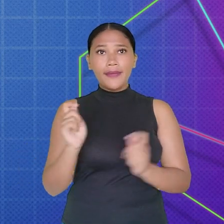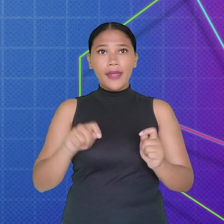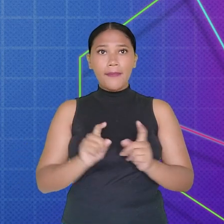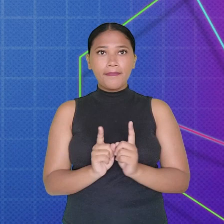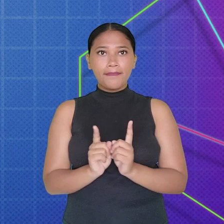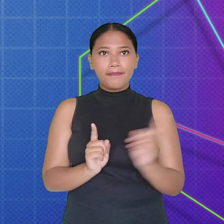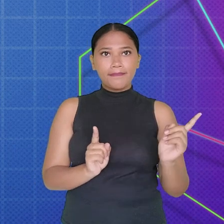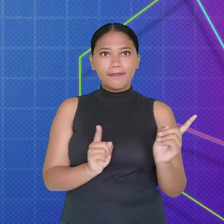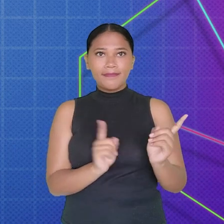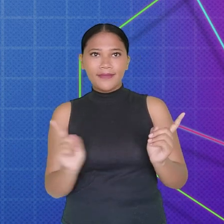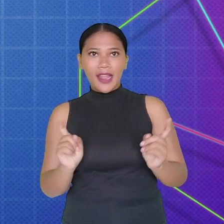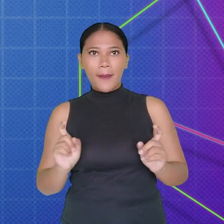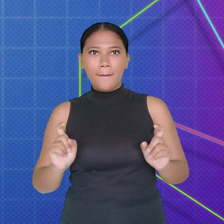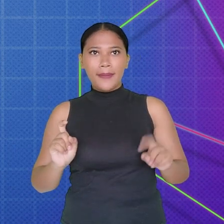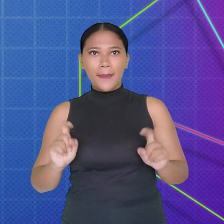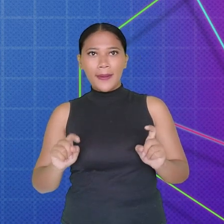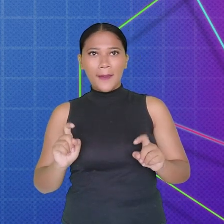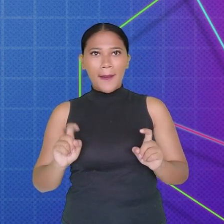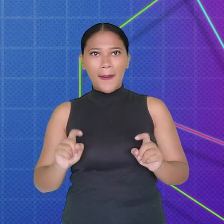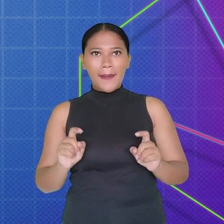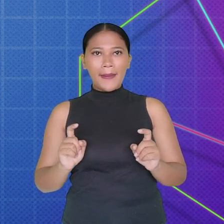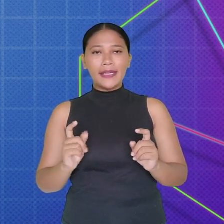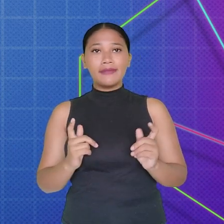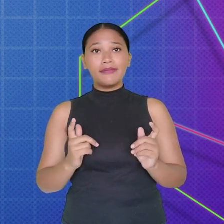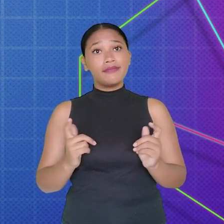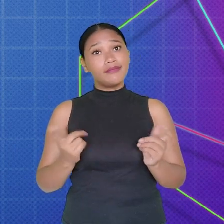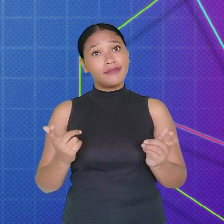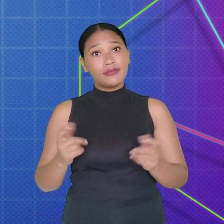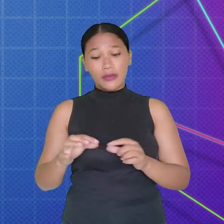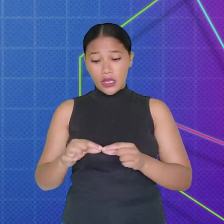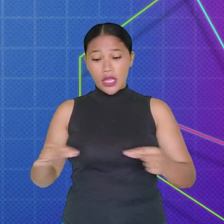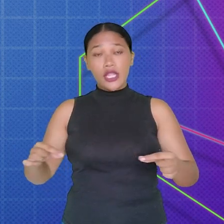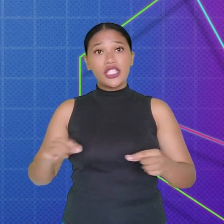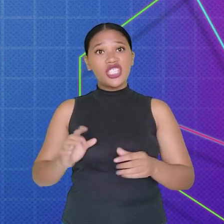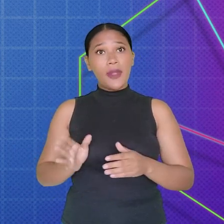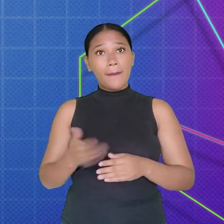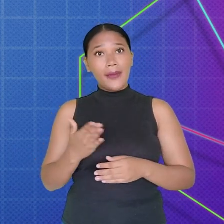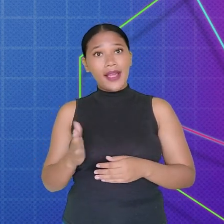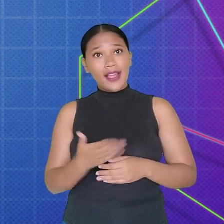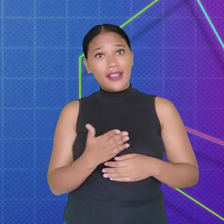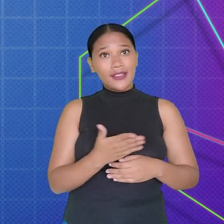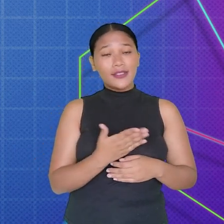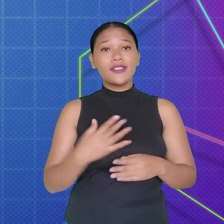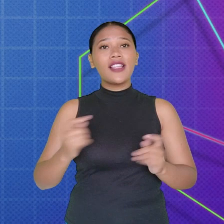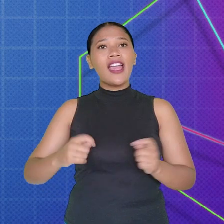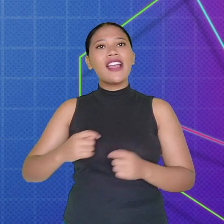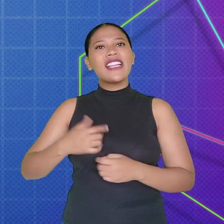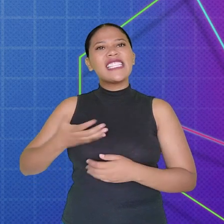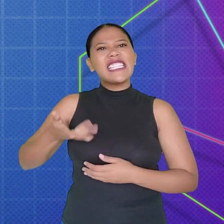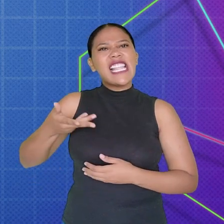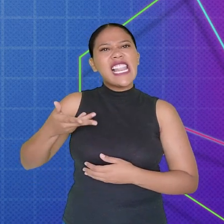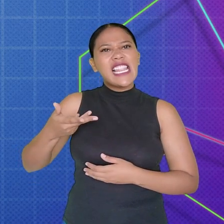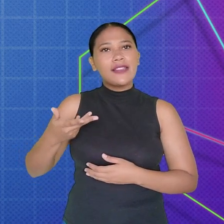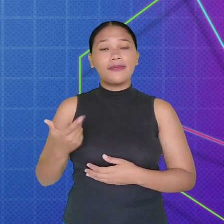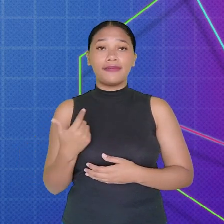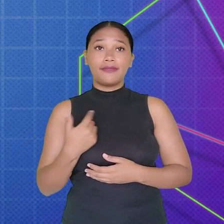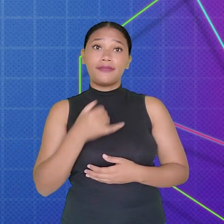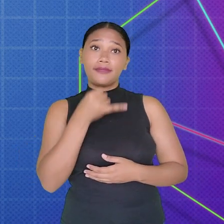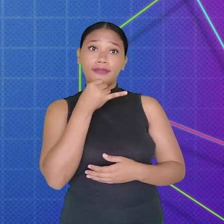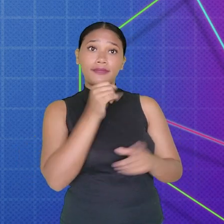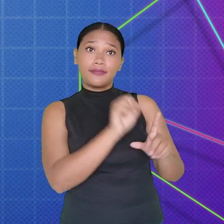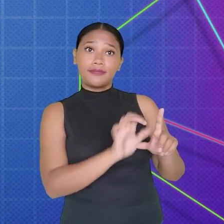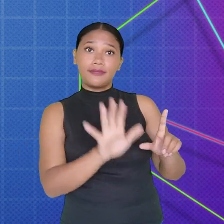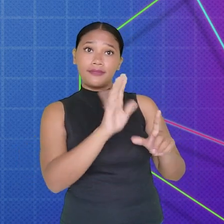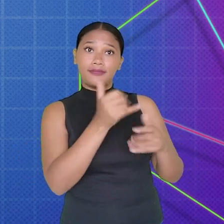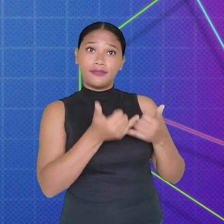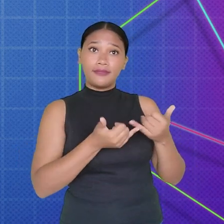de seta para mover o carro do jogador para a esquerda ou direita, enquanto a barra de espaço pode ser usada para acelerar. Em um jogo de